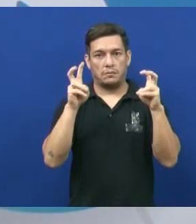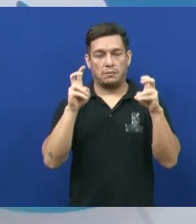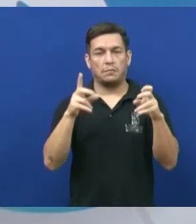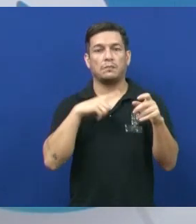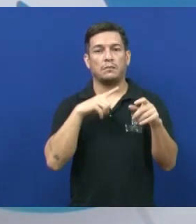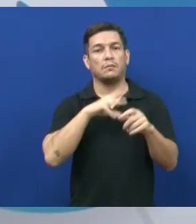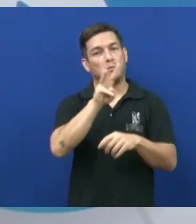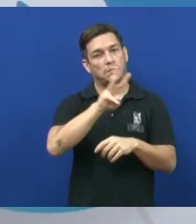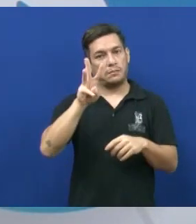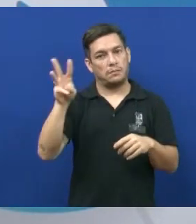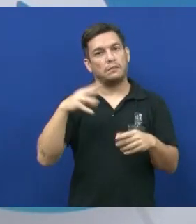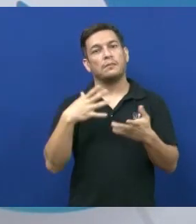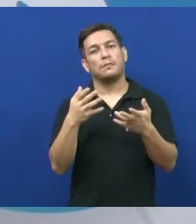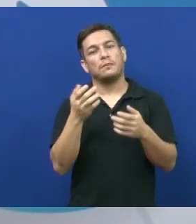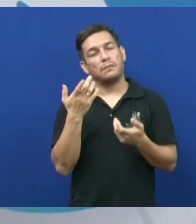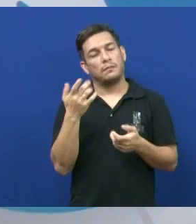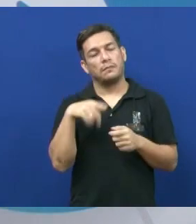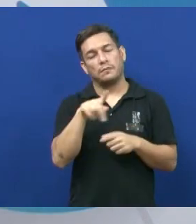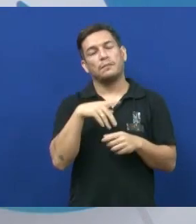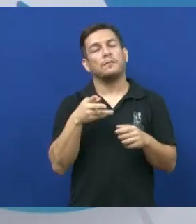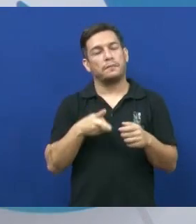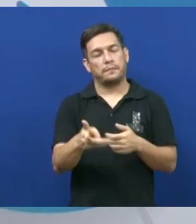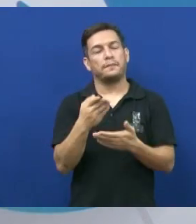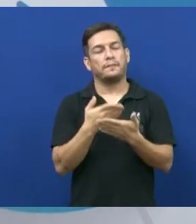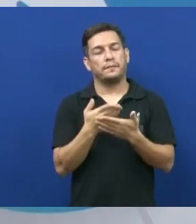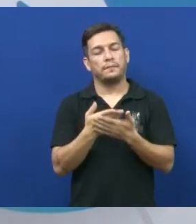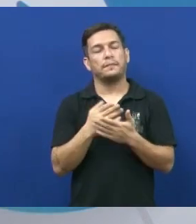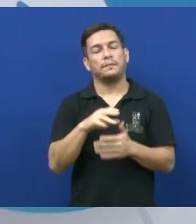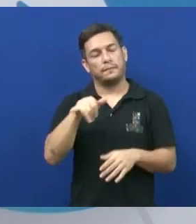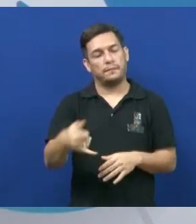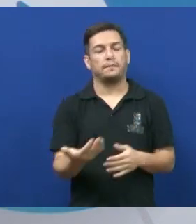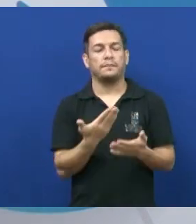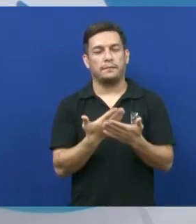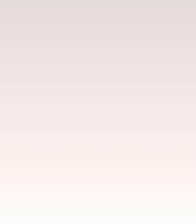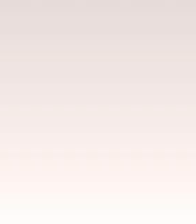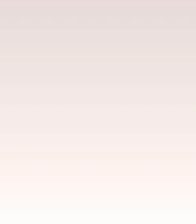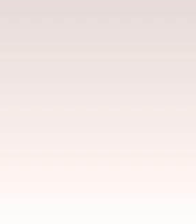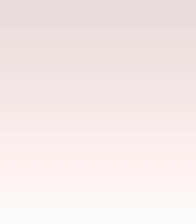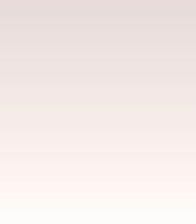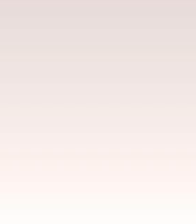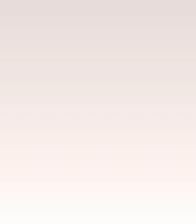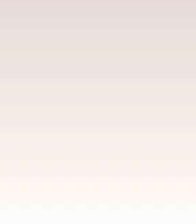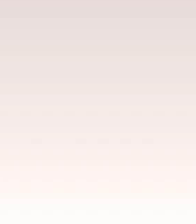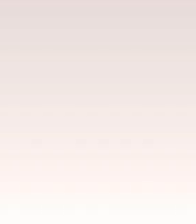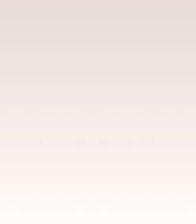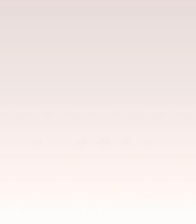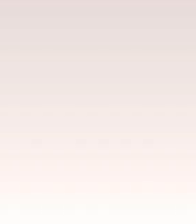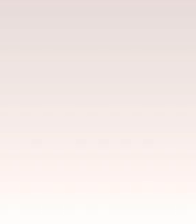plataforma, espero que vocês continuem estudando e aproveitem as aulas.